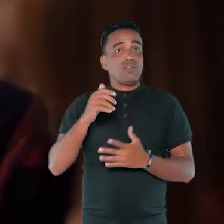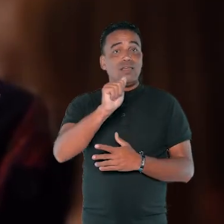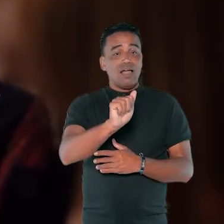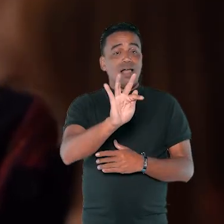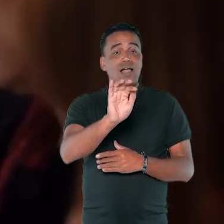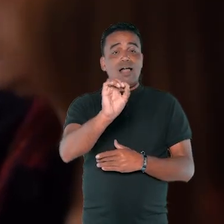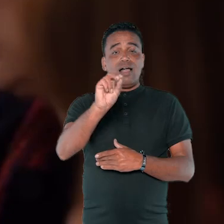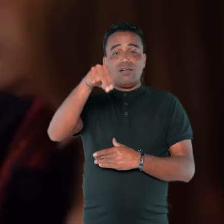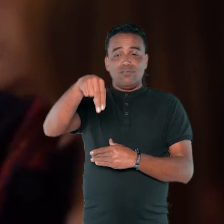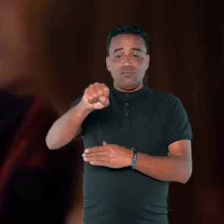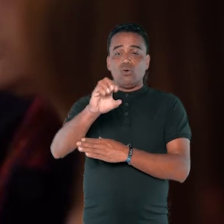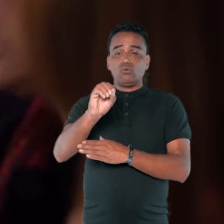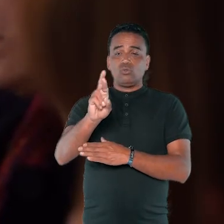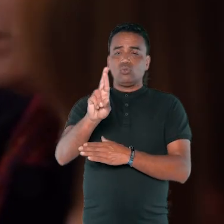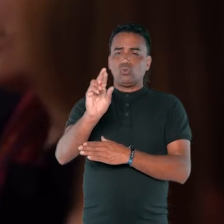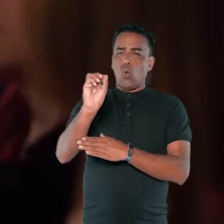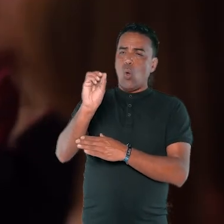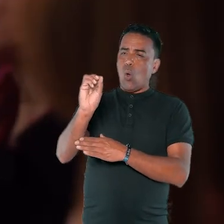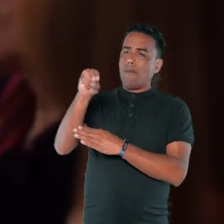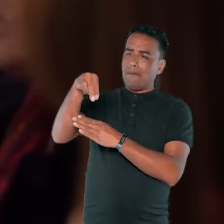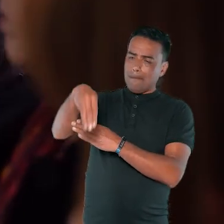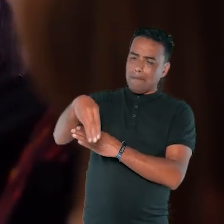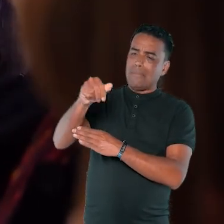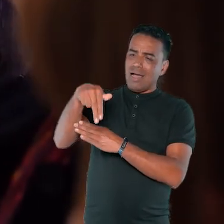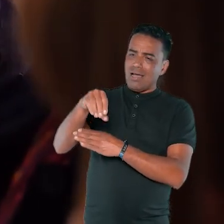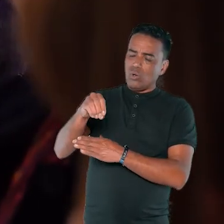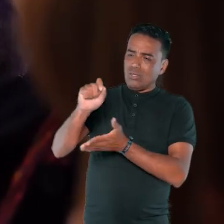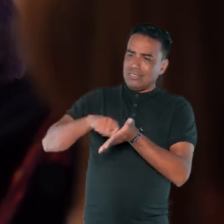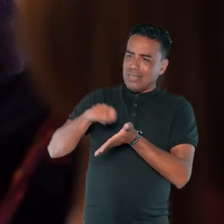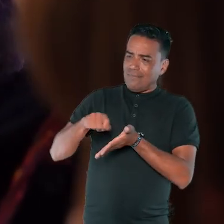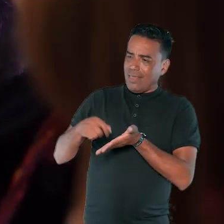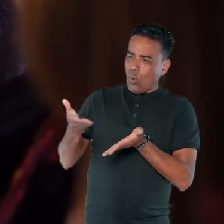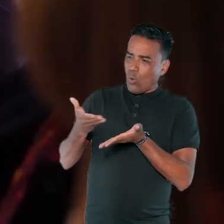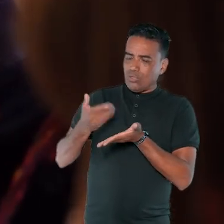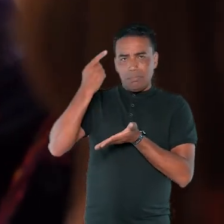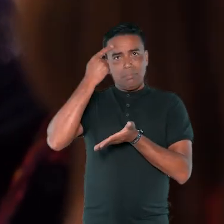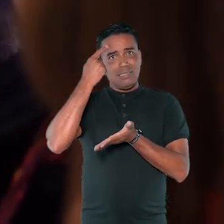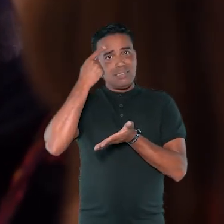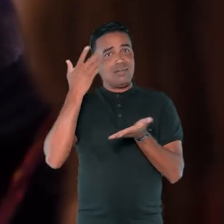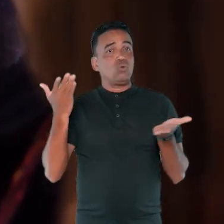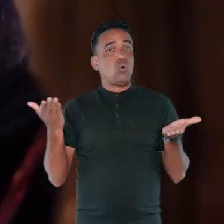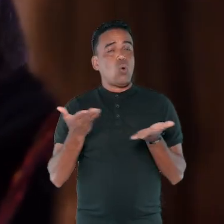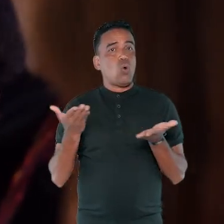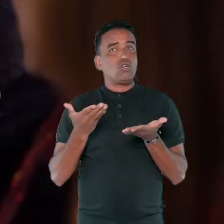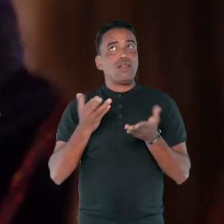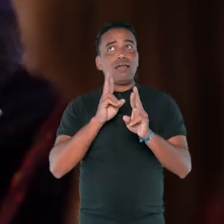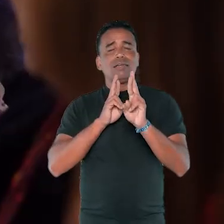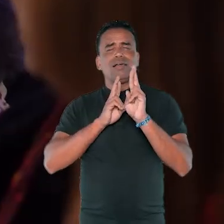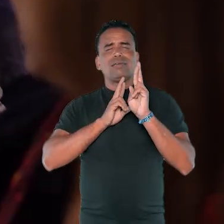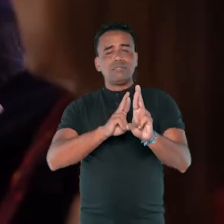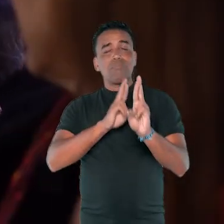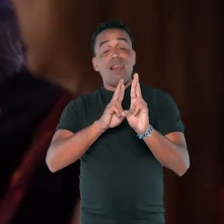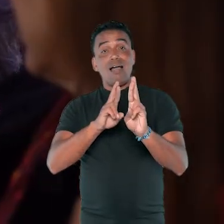Romano escreveria hoje, né, pensando na potência dessa esperança e também